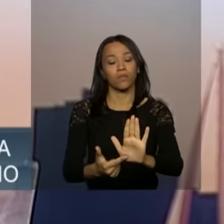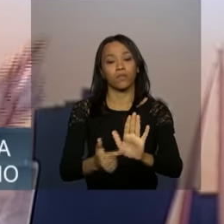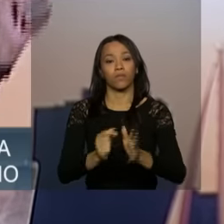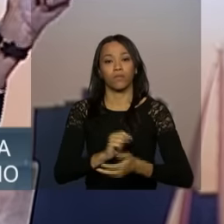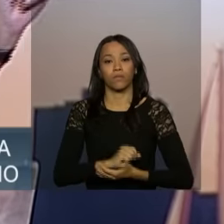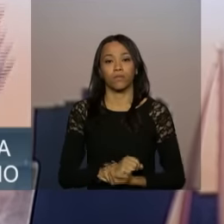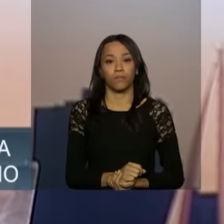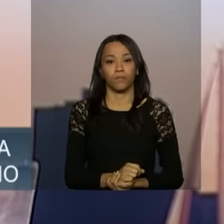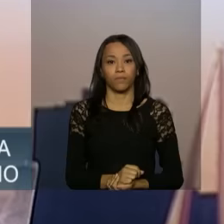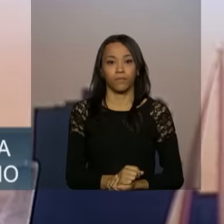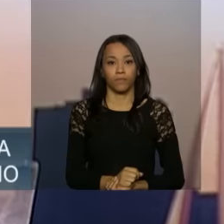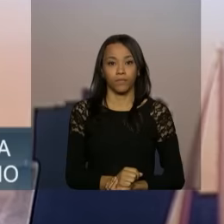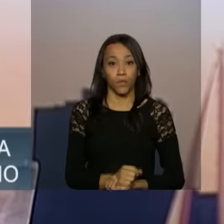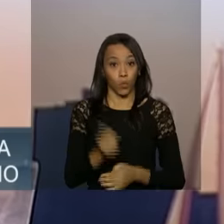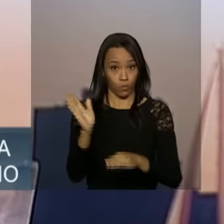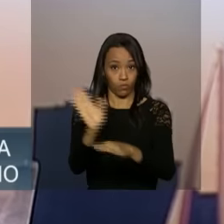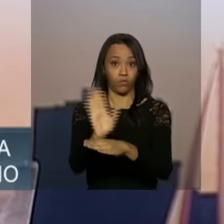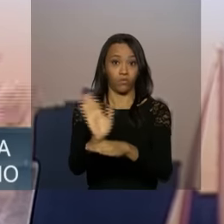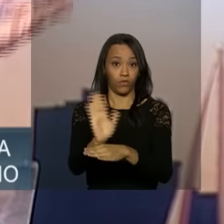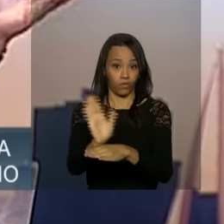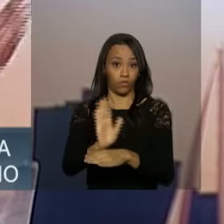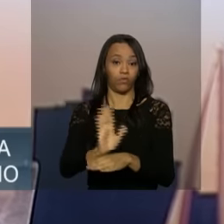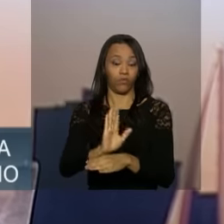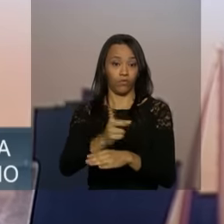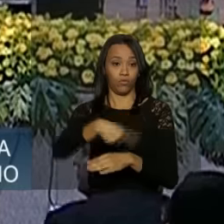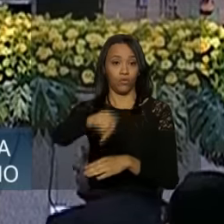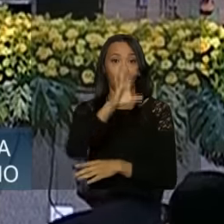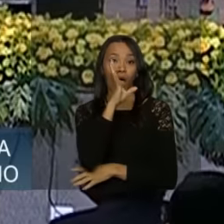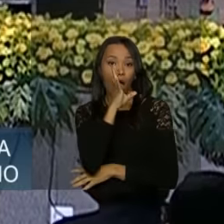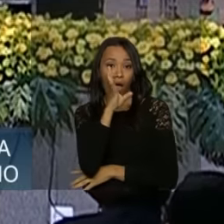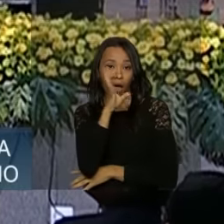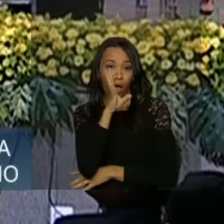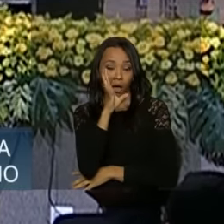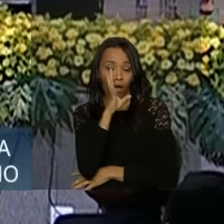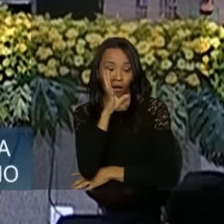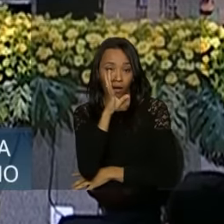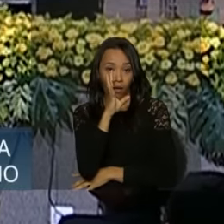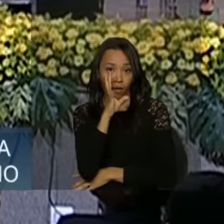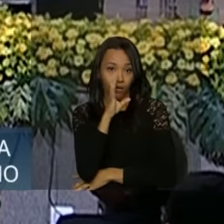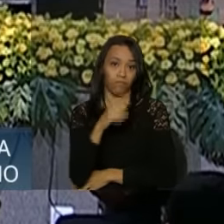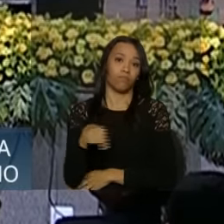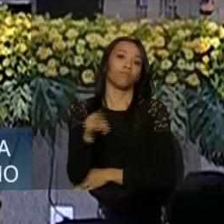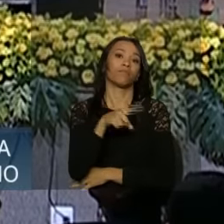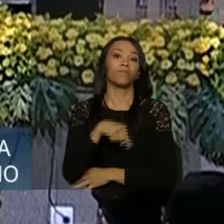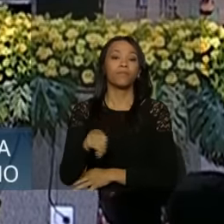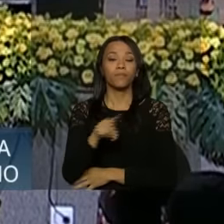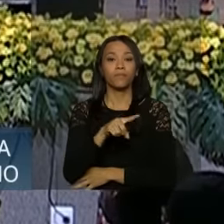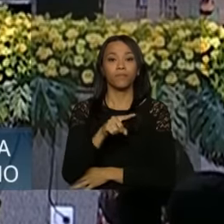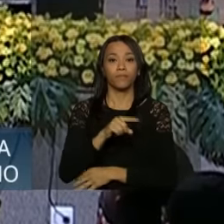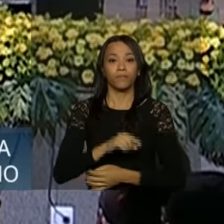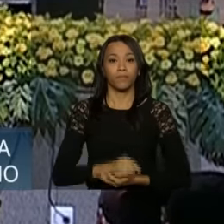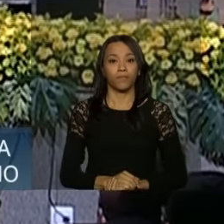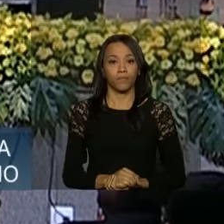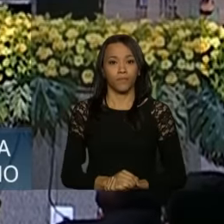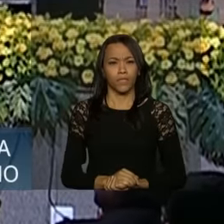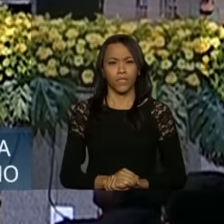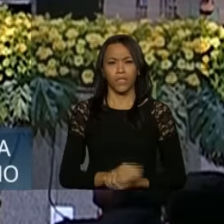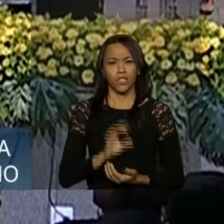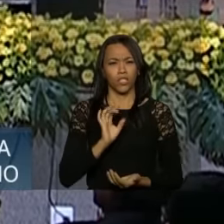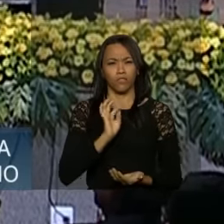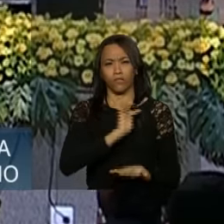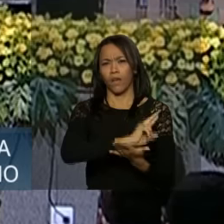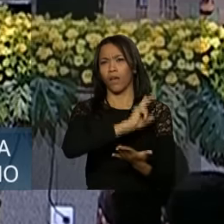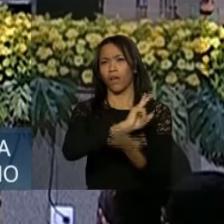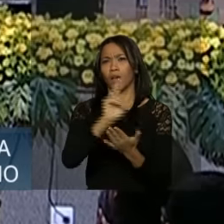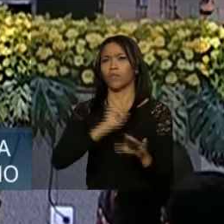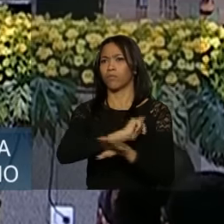aquele vídeo que nós tivemos o prazer de assistir, vindo de todas as